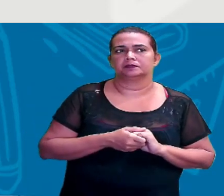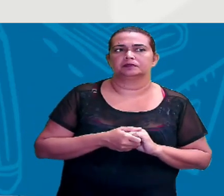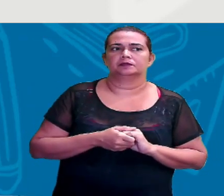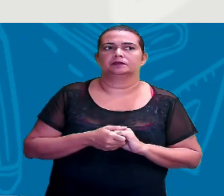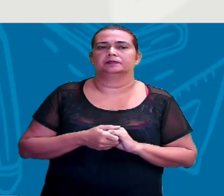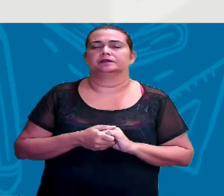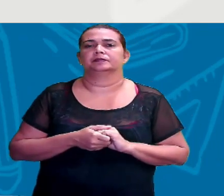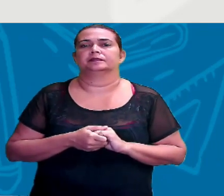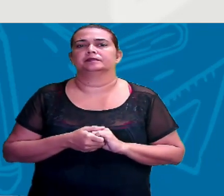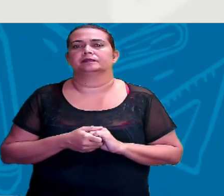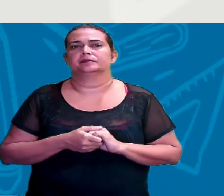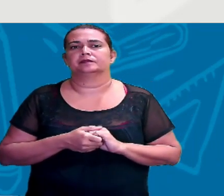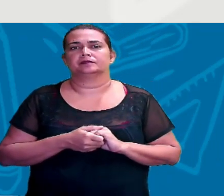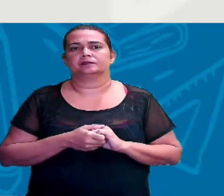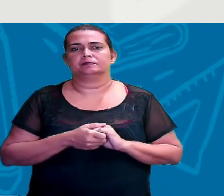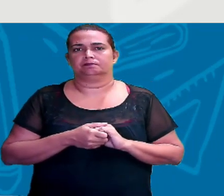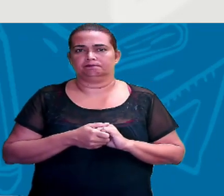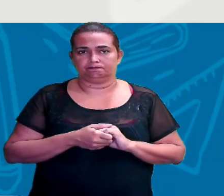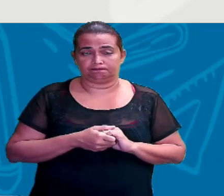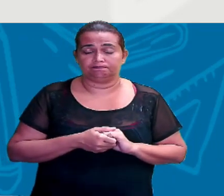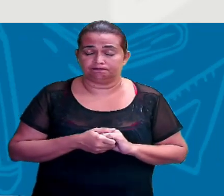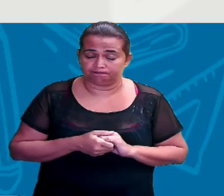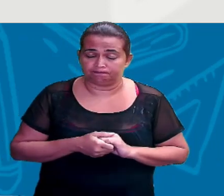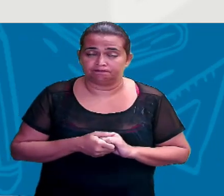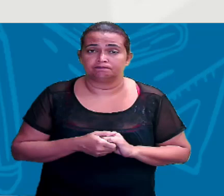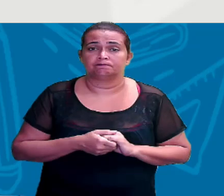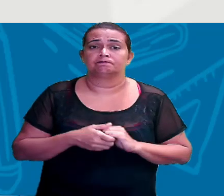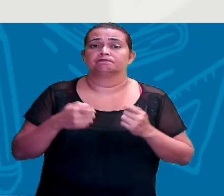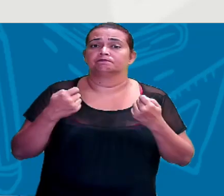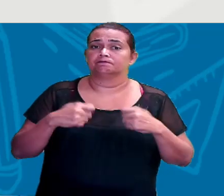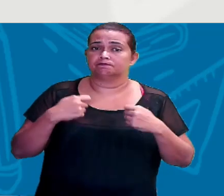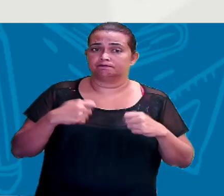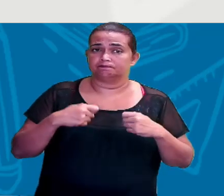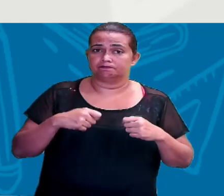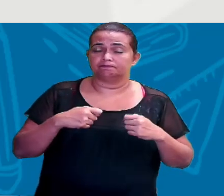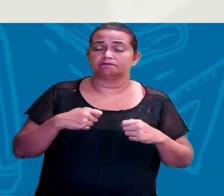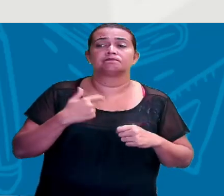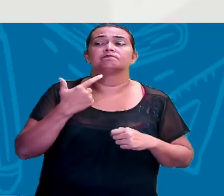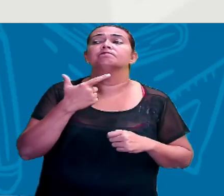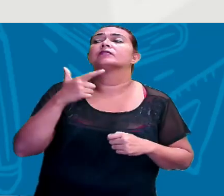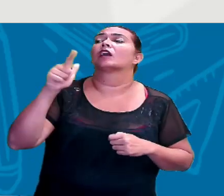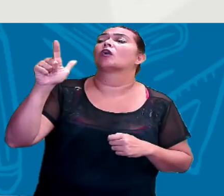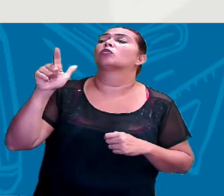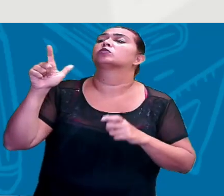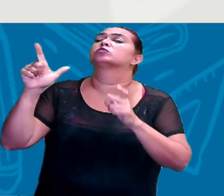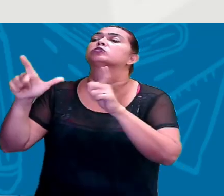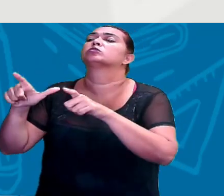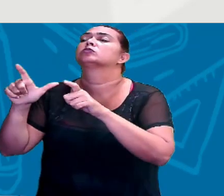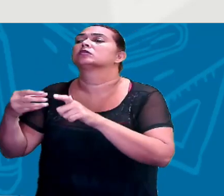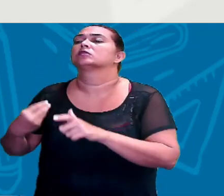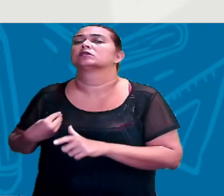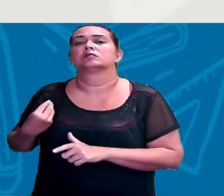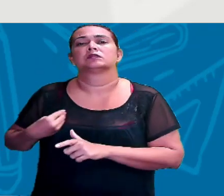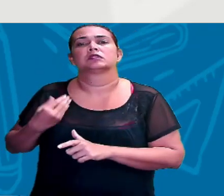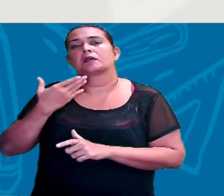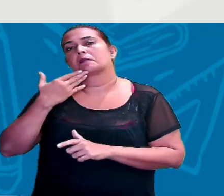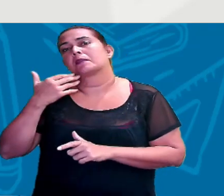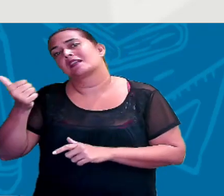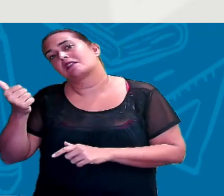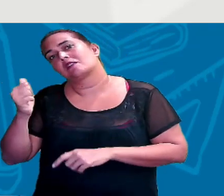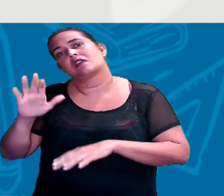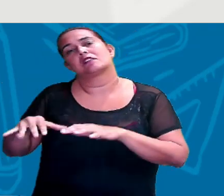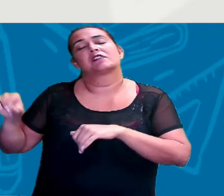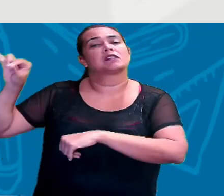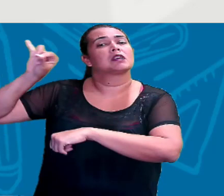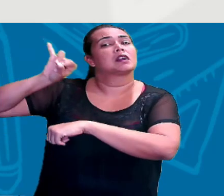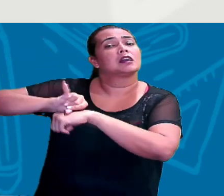sair do seu local, né, do seu lugar, para buscar condição de vida em outro lugar, geralmente na cidade grande,